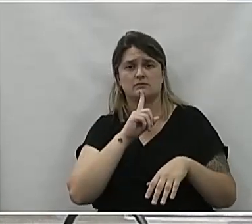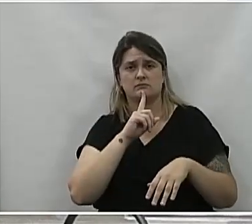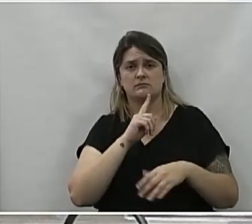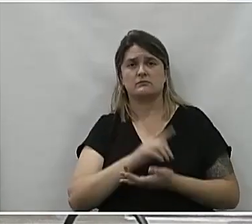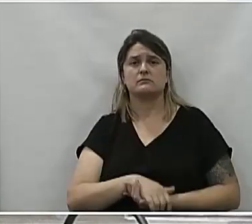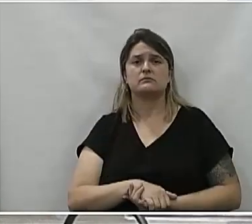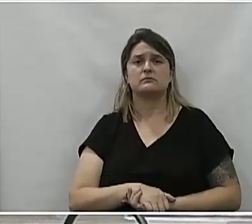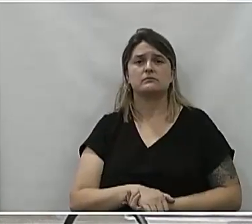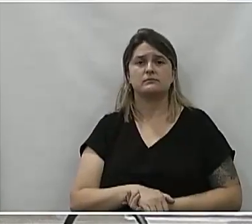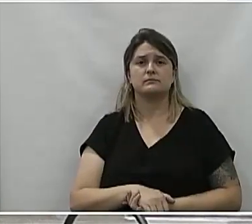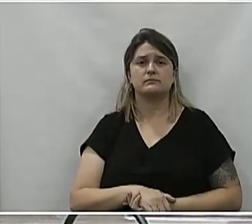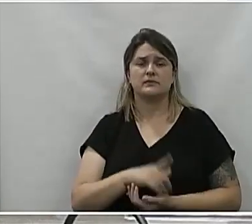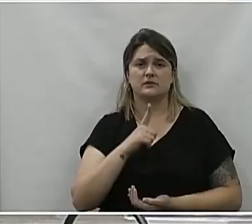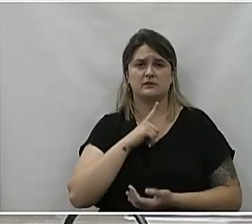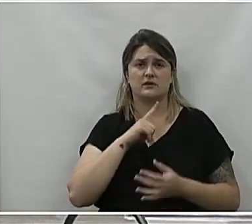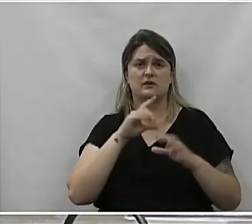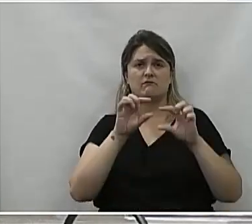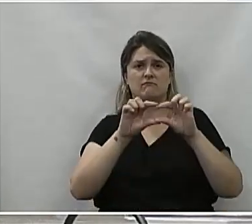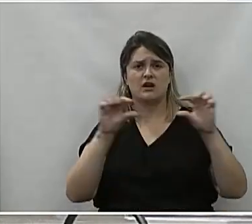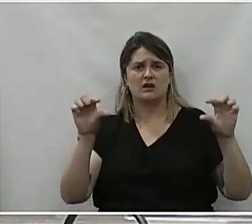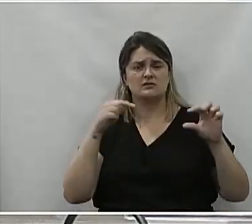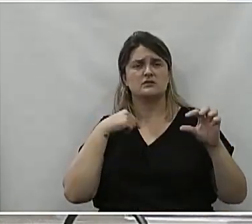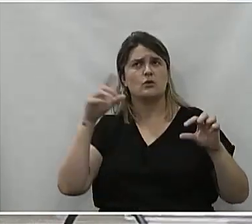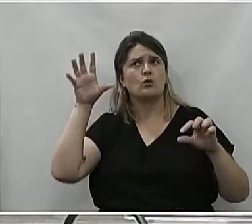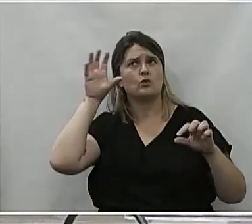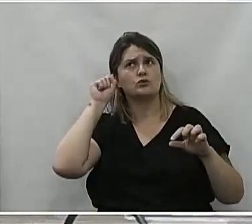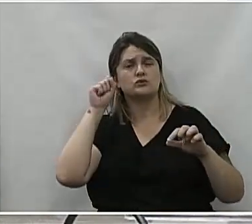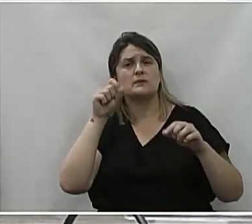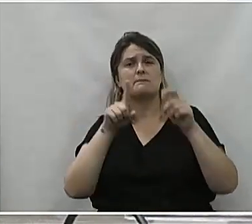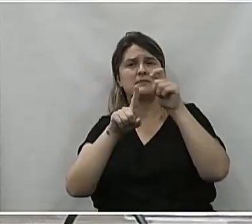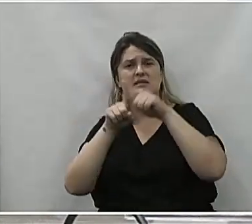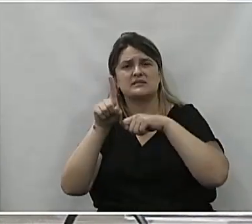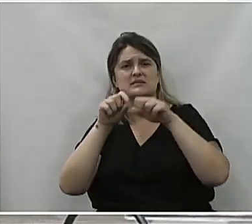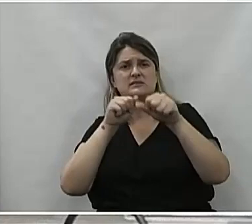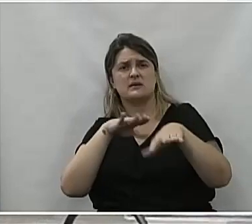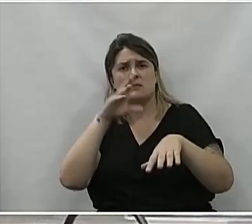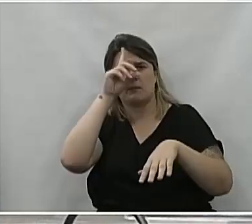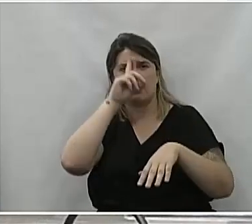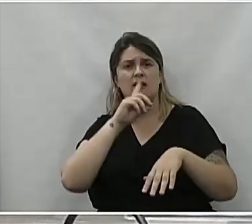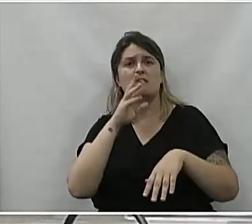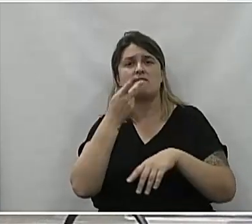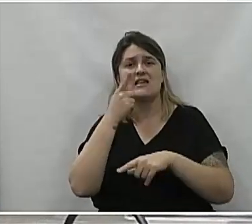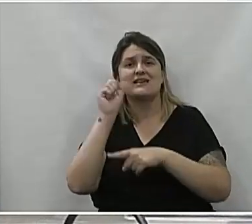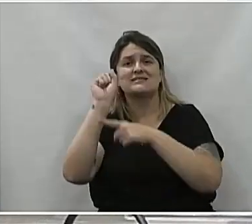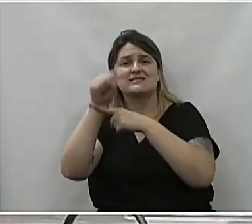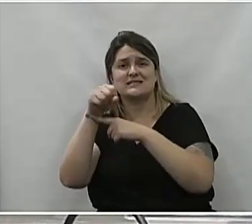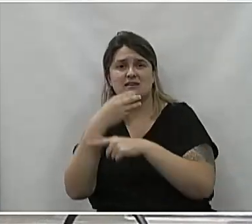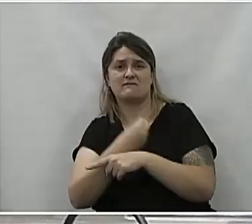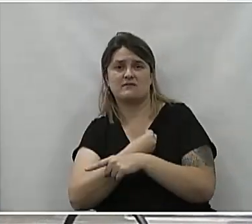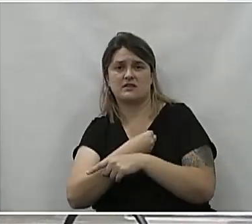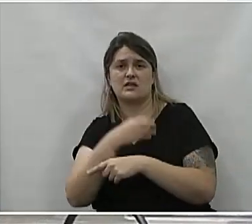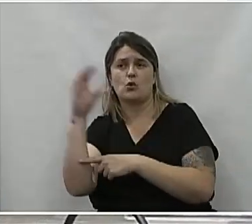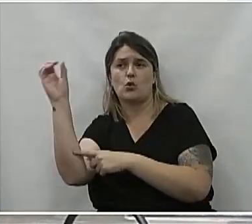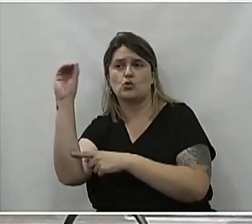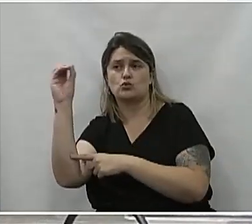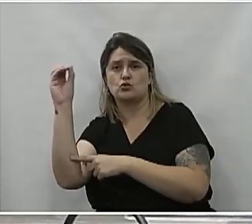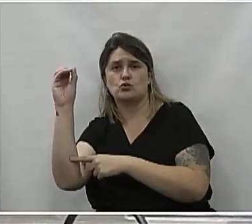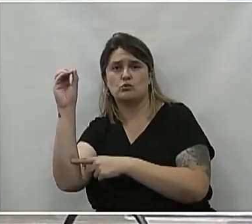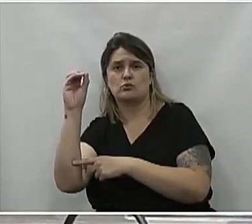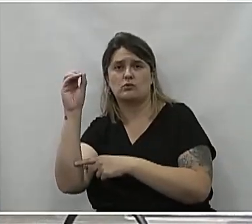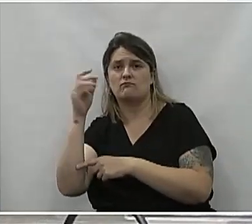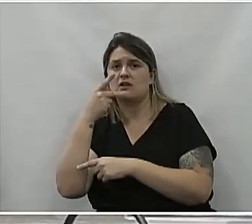Tem uma frase Que eu escuto Que no Setembro Amarelo Diz sim Para a vida Mas outubro Não diz não